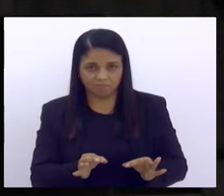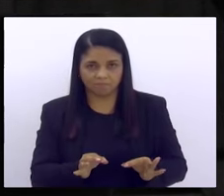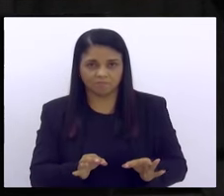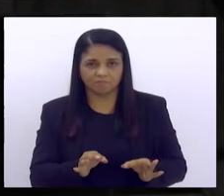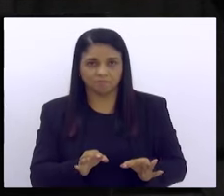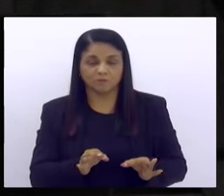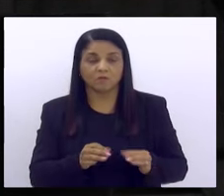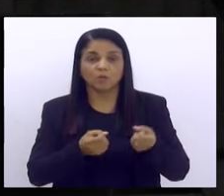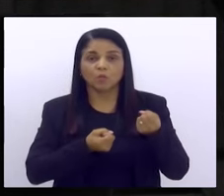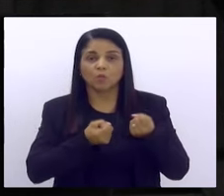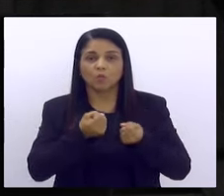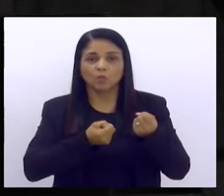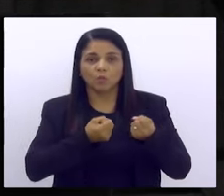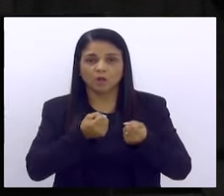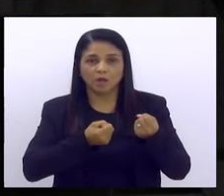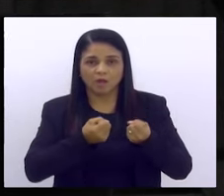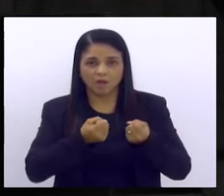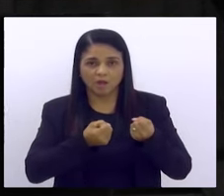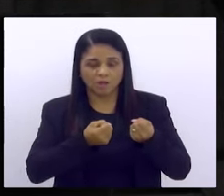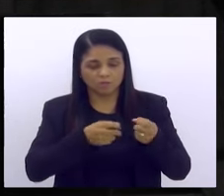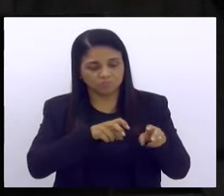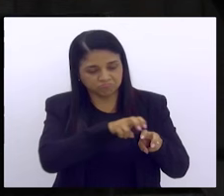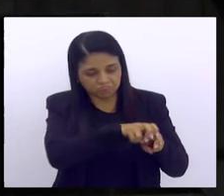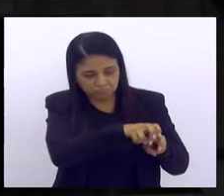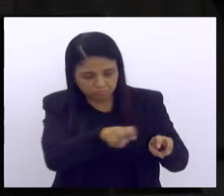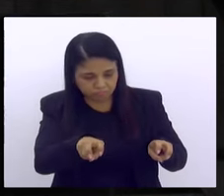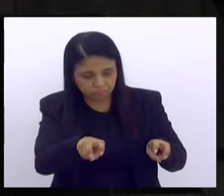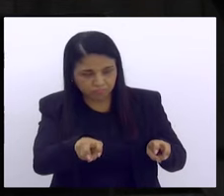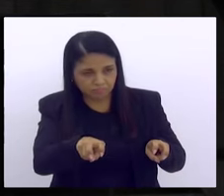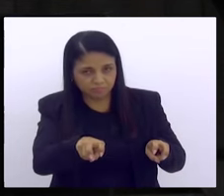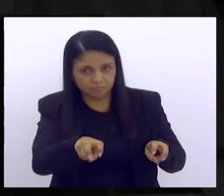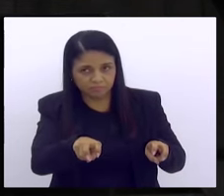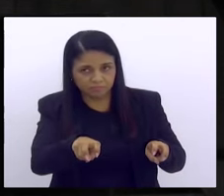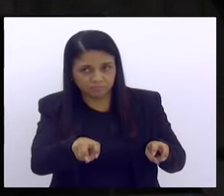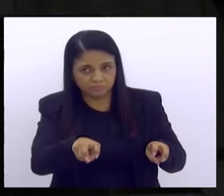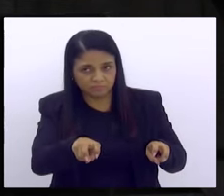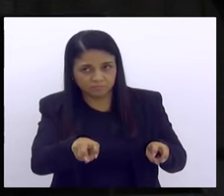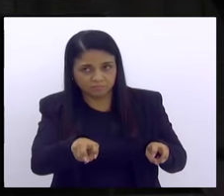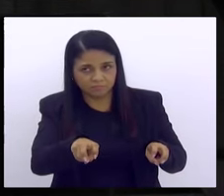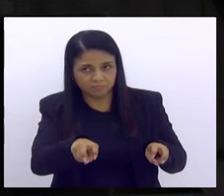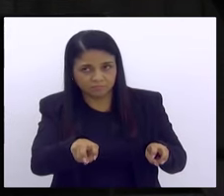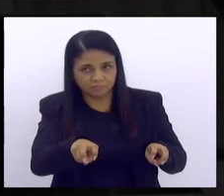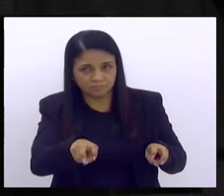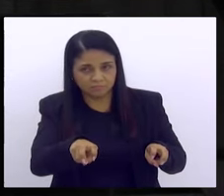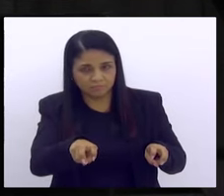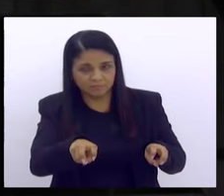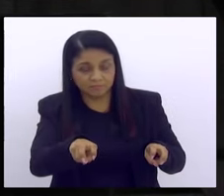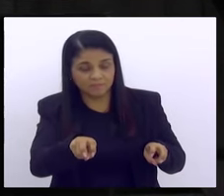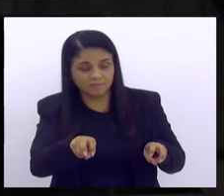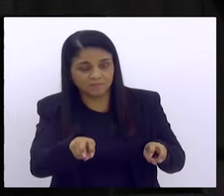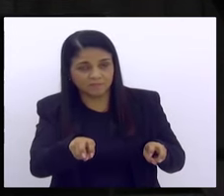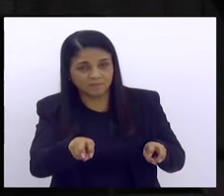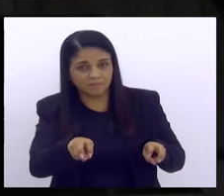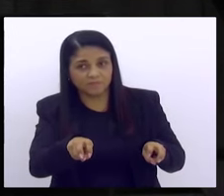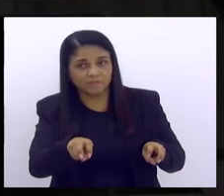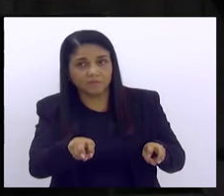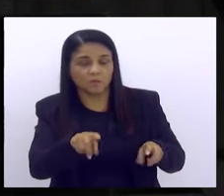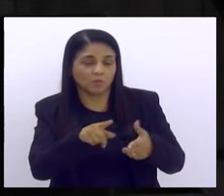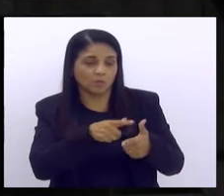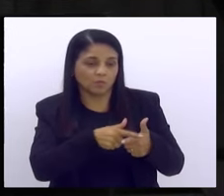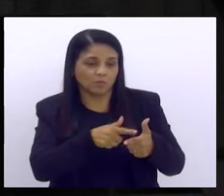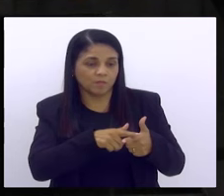o veículo sair da faixa exclusiva, tal irregularidade está